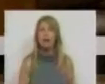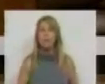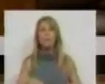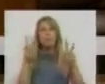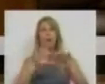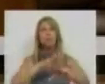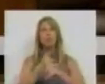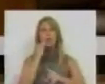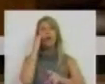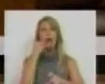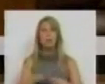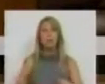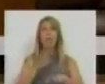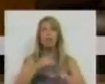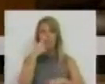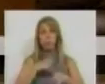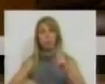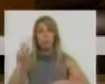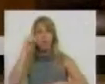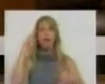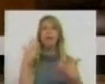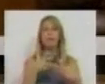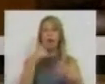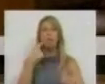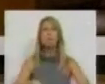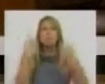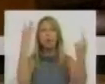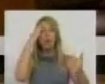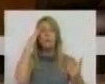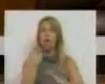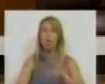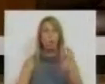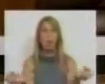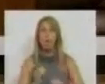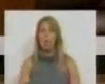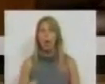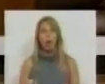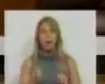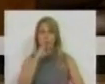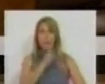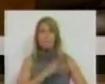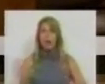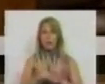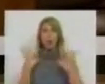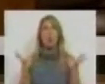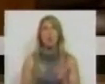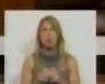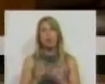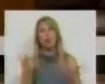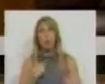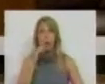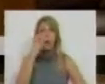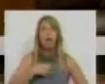situação dos refugiados pôs a descoberto a incapacidade europeia para agir como um todo quando a crise é humanitária. As